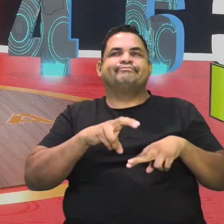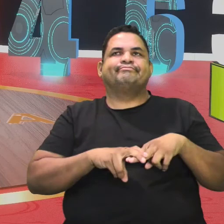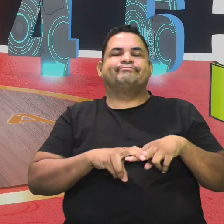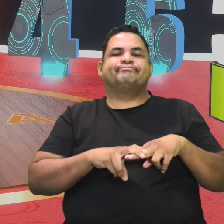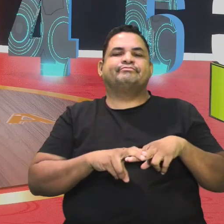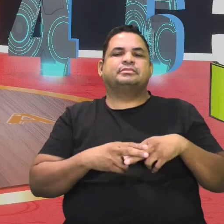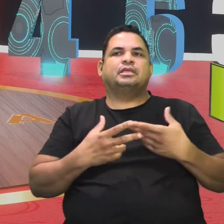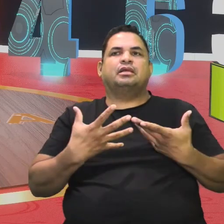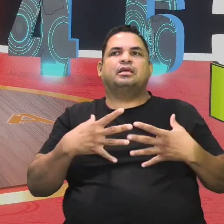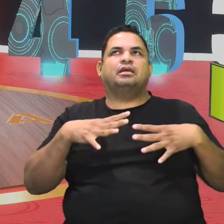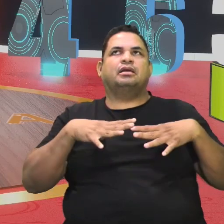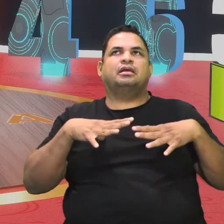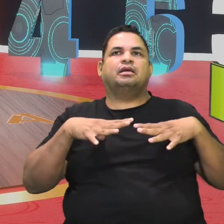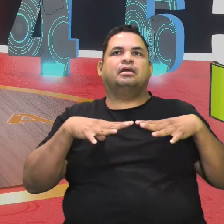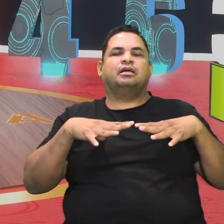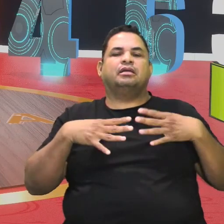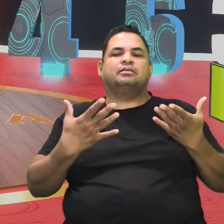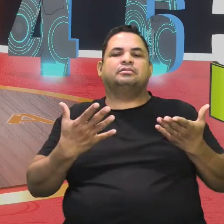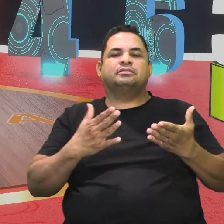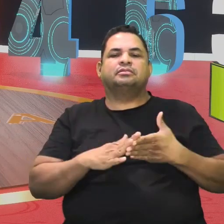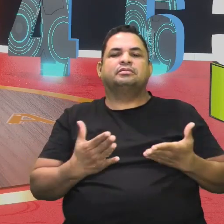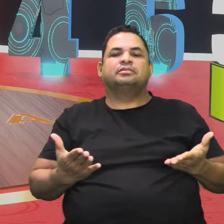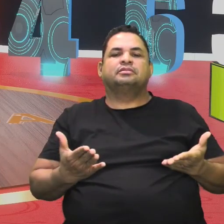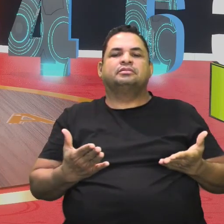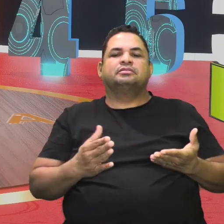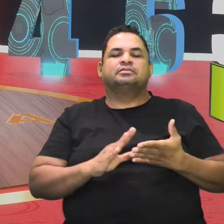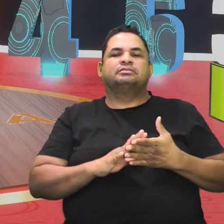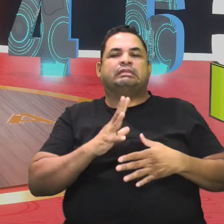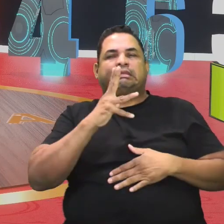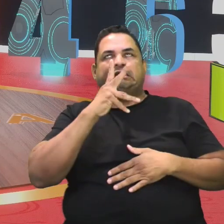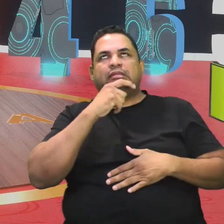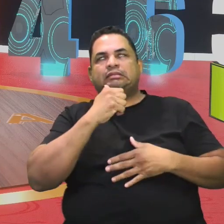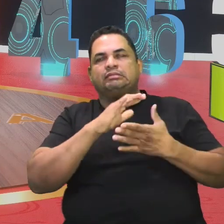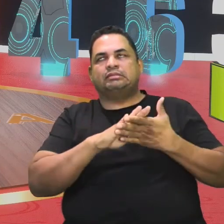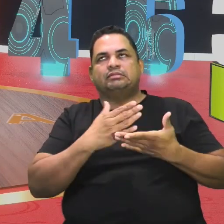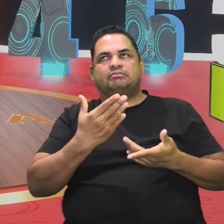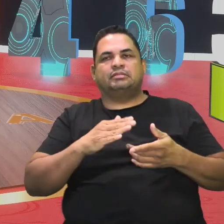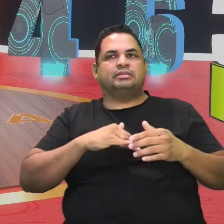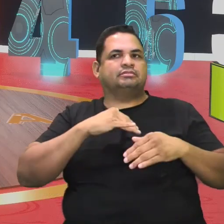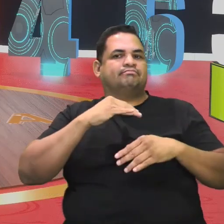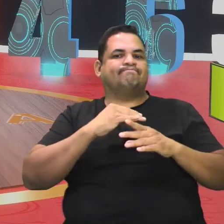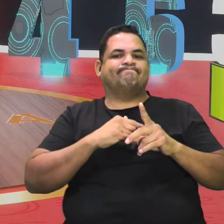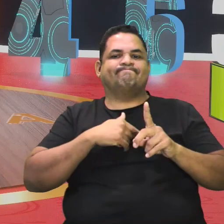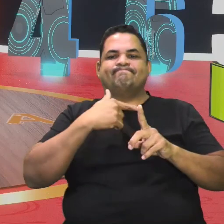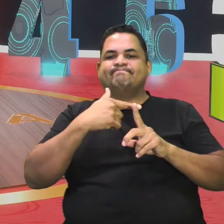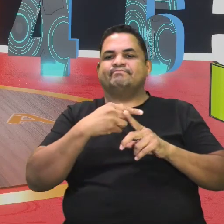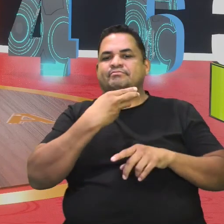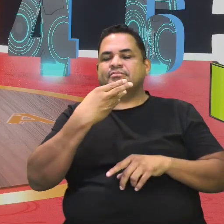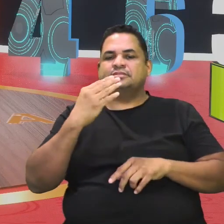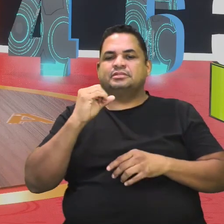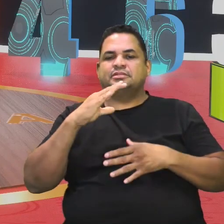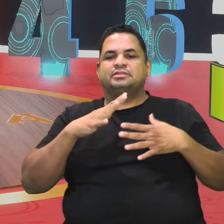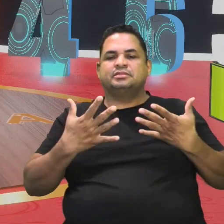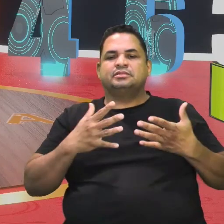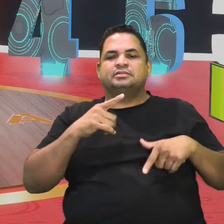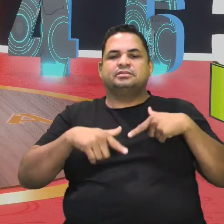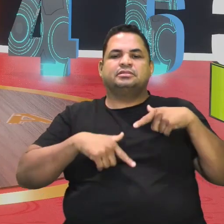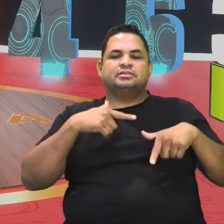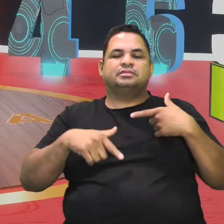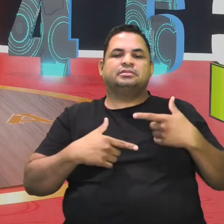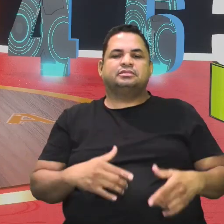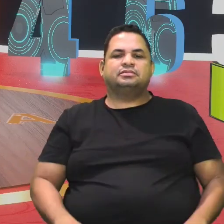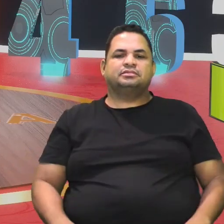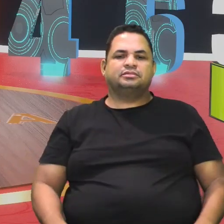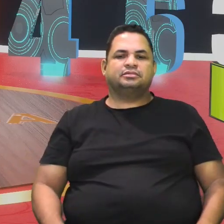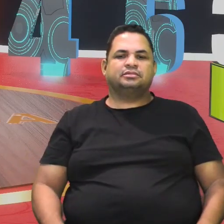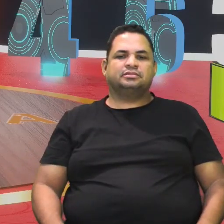hora desocupado demora mais do que 3 horas ocupado. Pois é. Então você faz o quê? Tenta fazer, deixa eu ver se eu consigo acertar